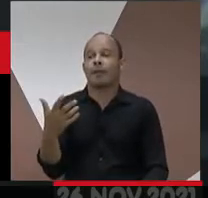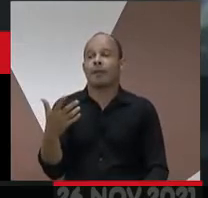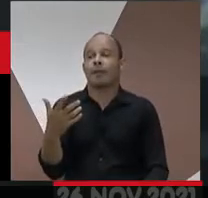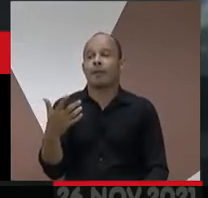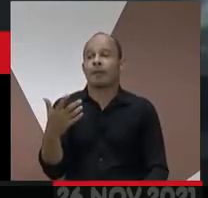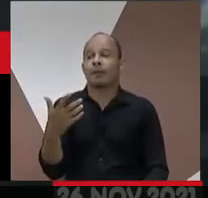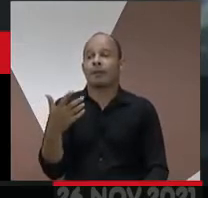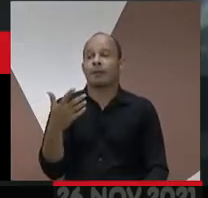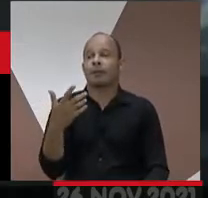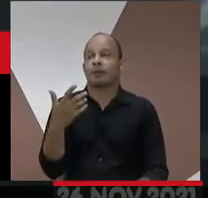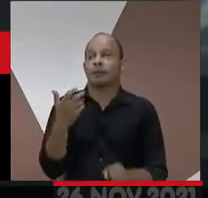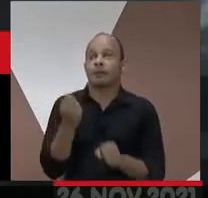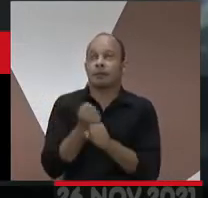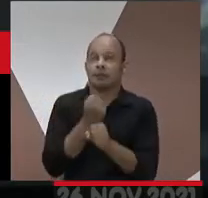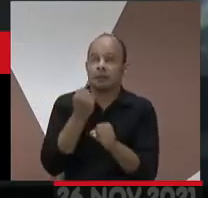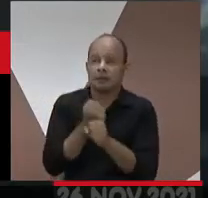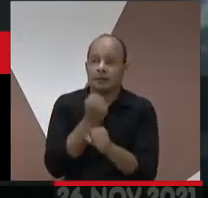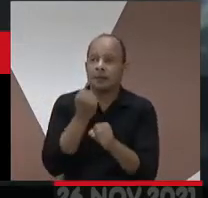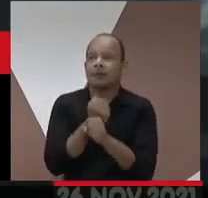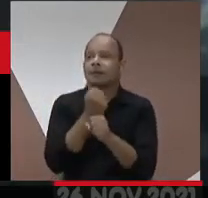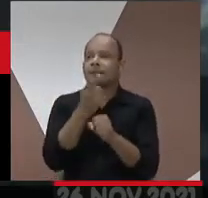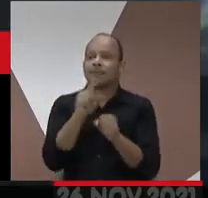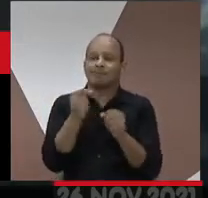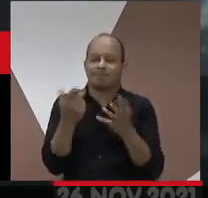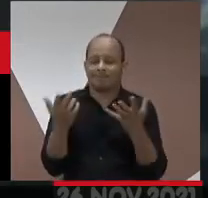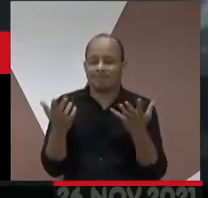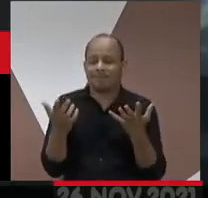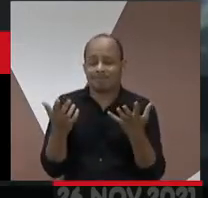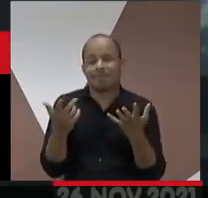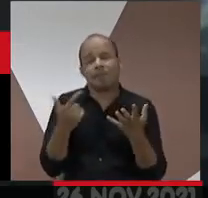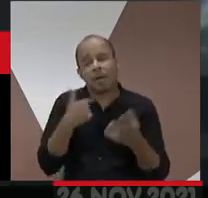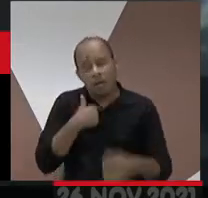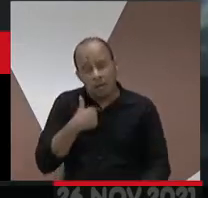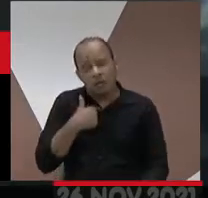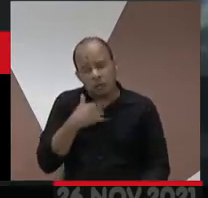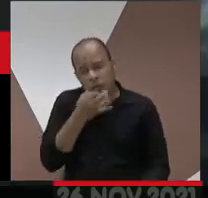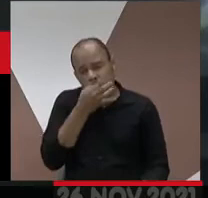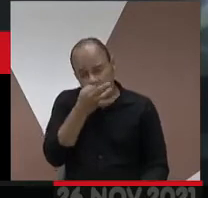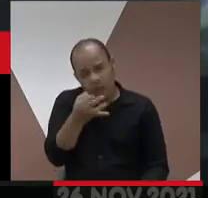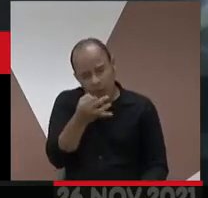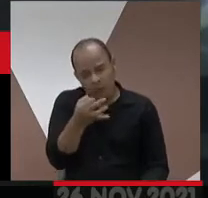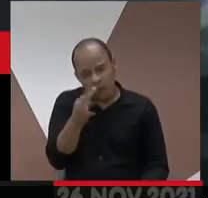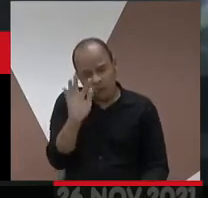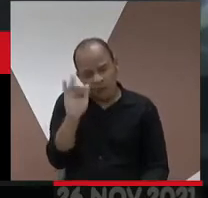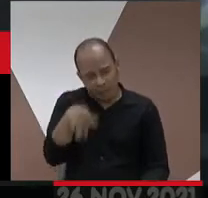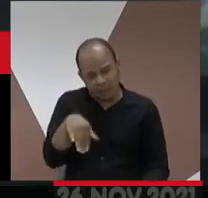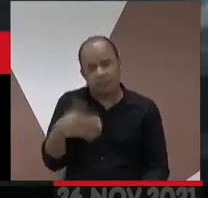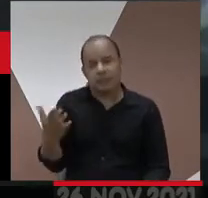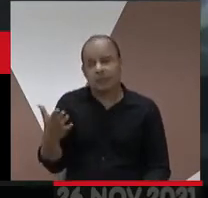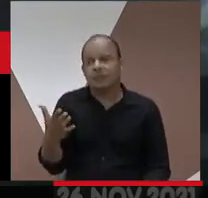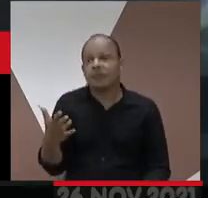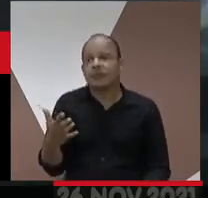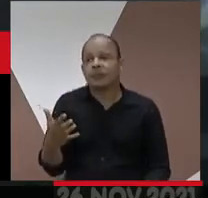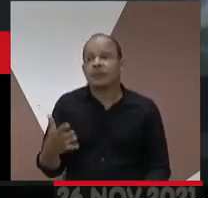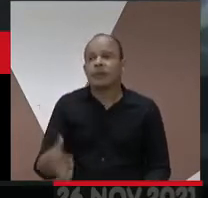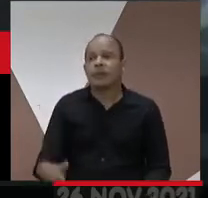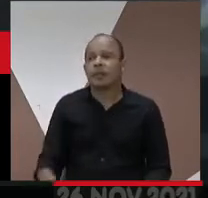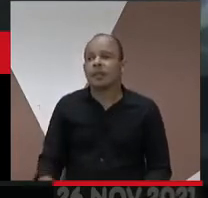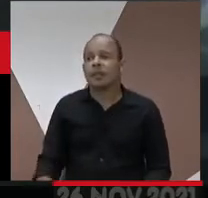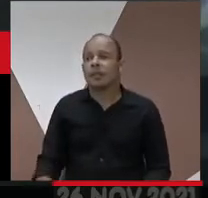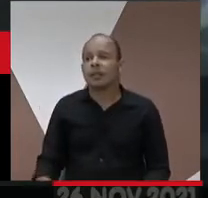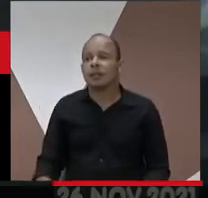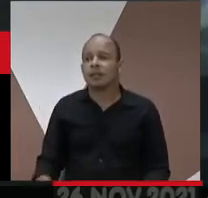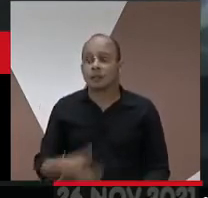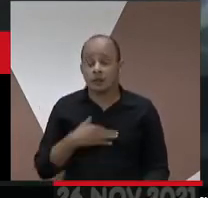De colocar em ordem essa questão. Eu sugiro, para finalizar, presidente, que